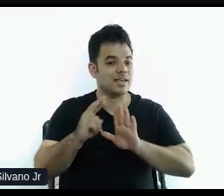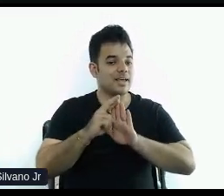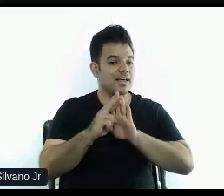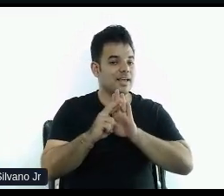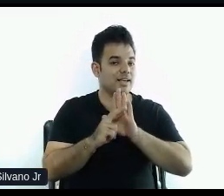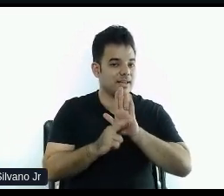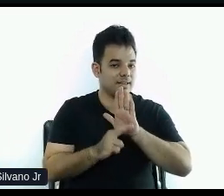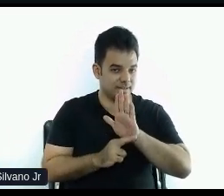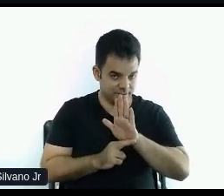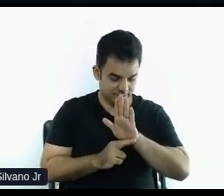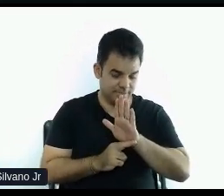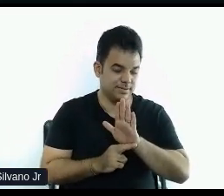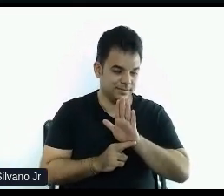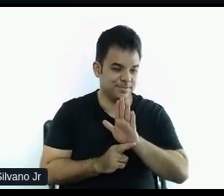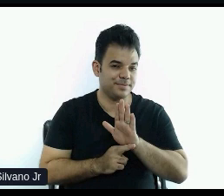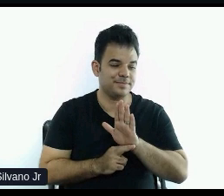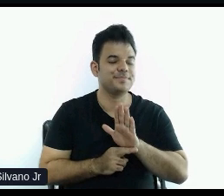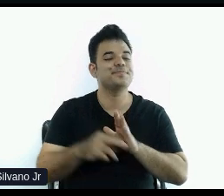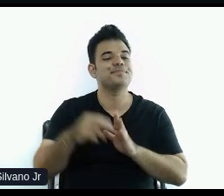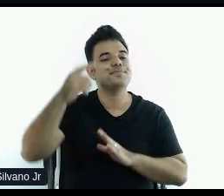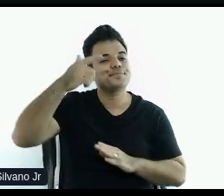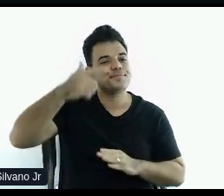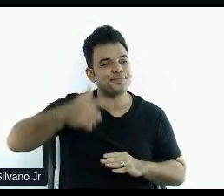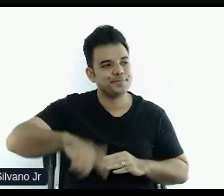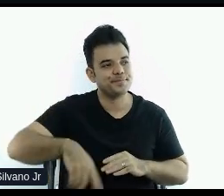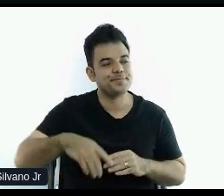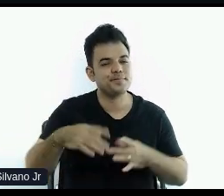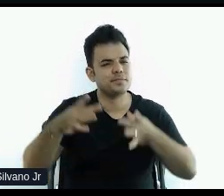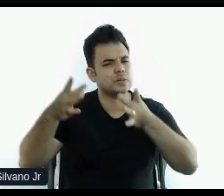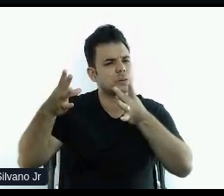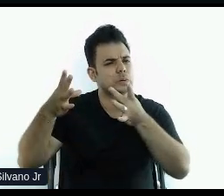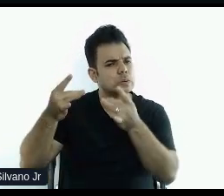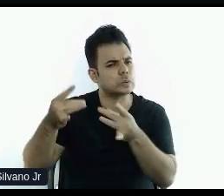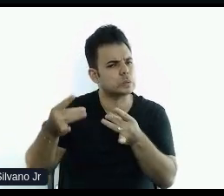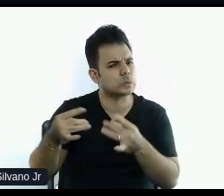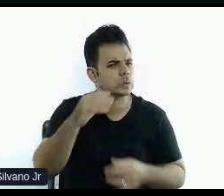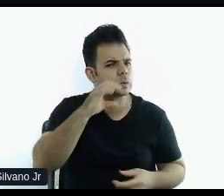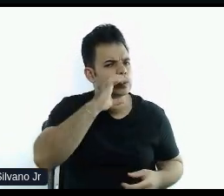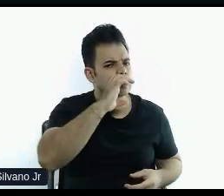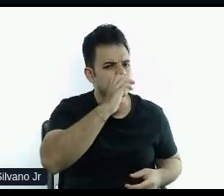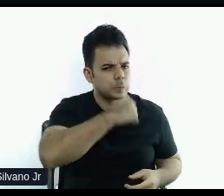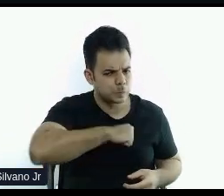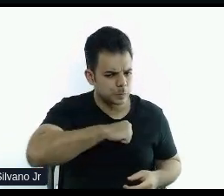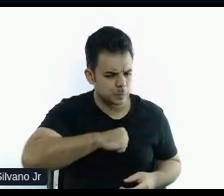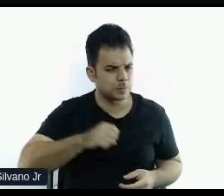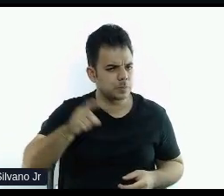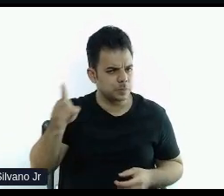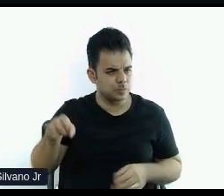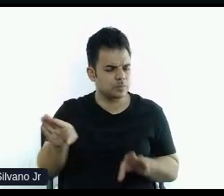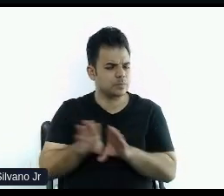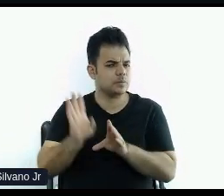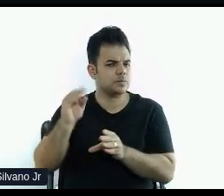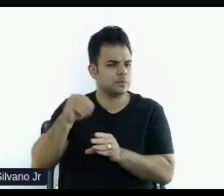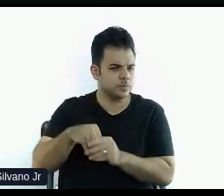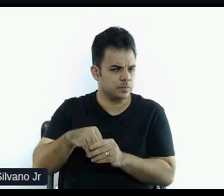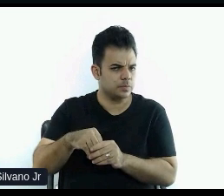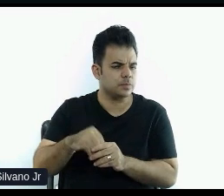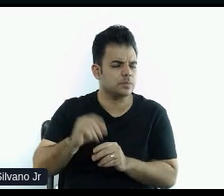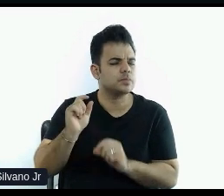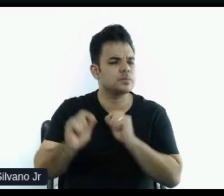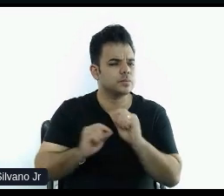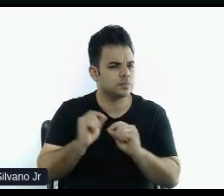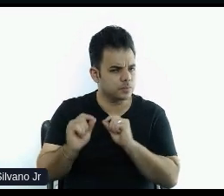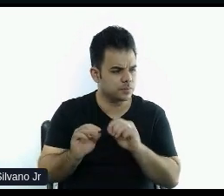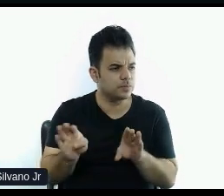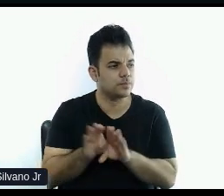do critério? Uma descrição breve do que é esse critério em si, qual é o elemento, e aqui no caso a gente tem uma